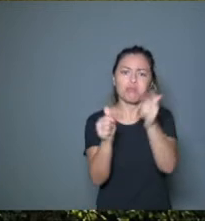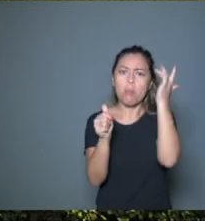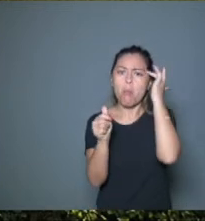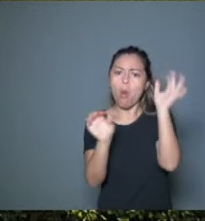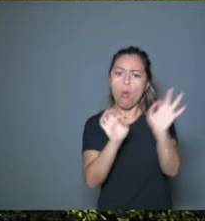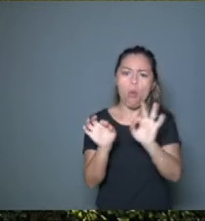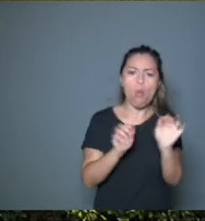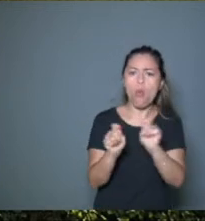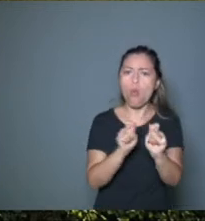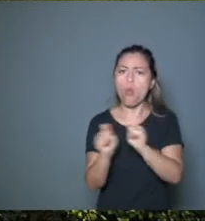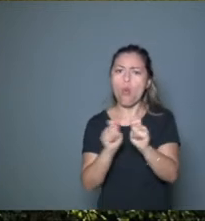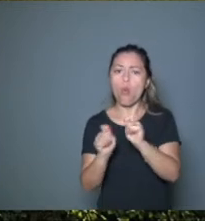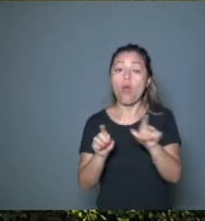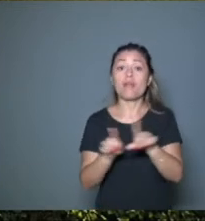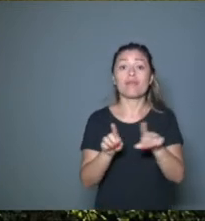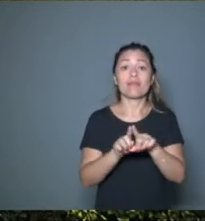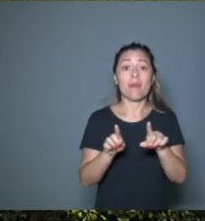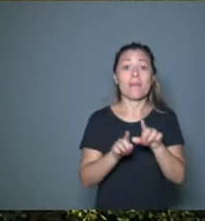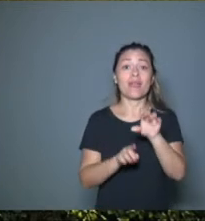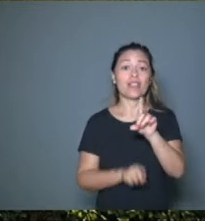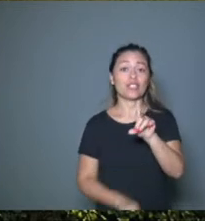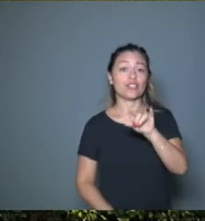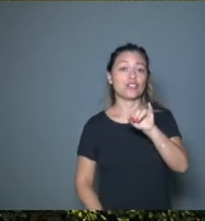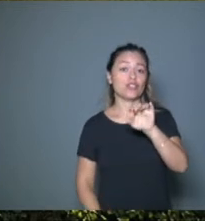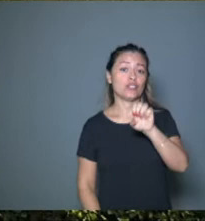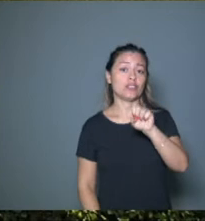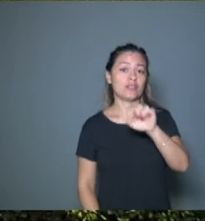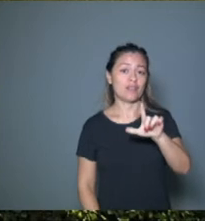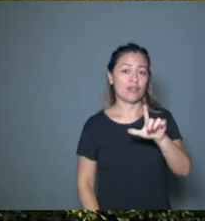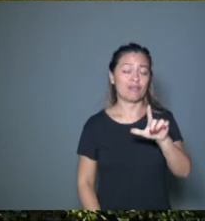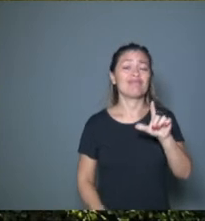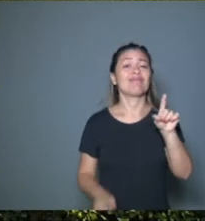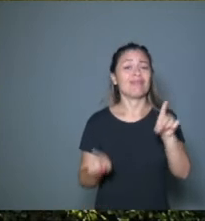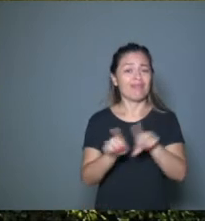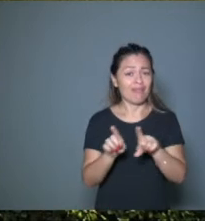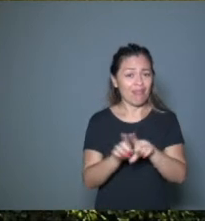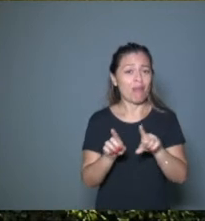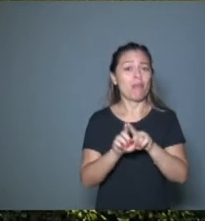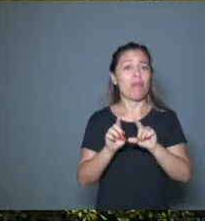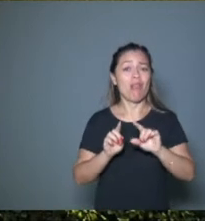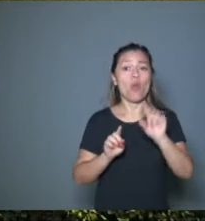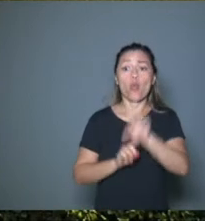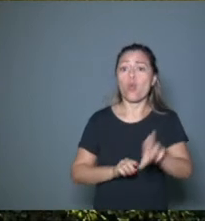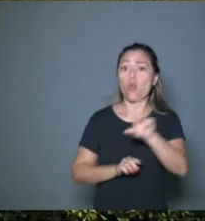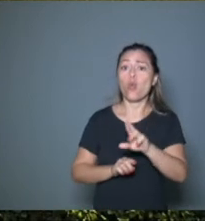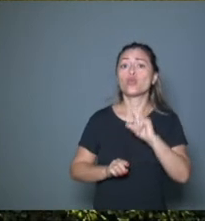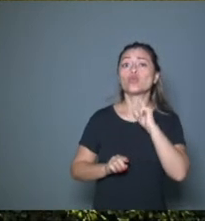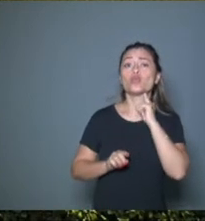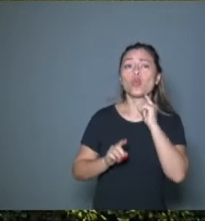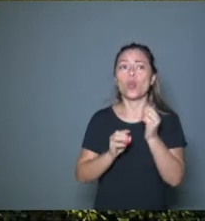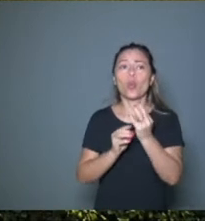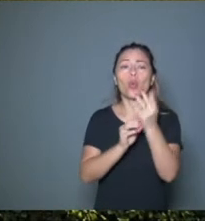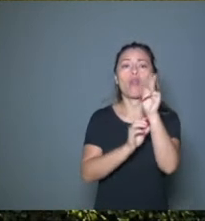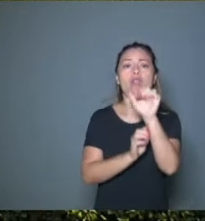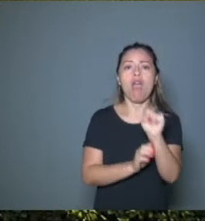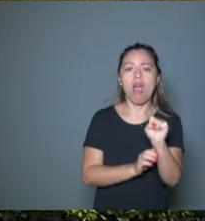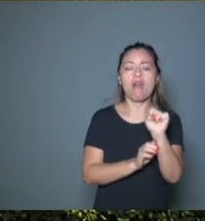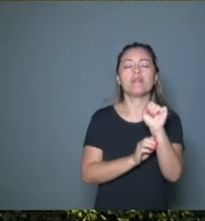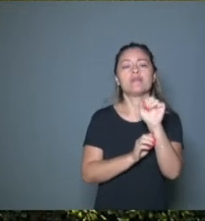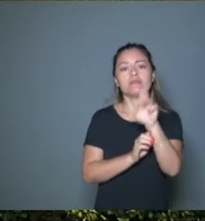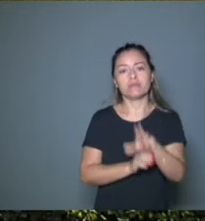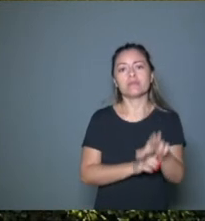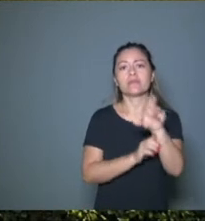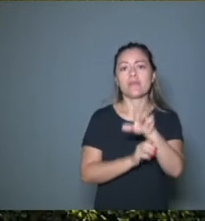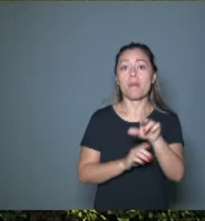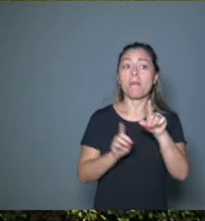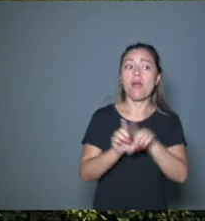Ao mesmo tempo, diesel, que é o segundo maior emissor que nós temos, a gente só consegue ver isso medindo, né? Tendo essa pegada, esse